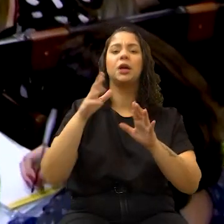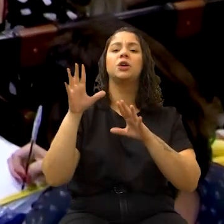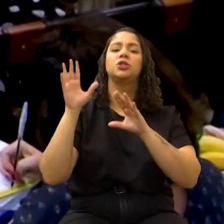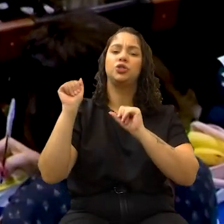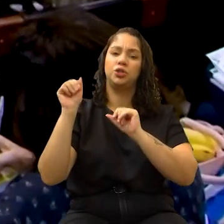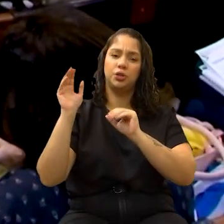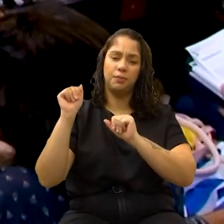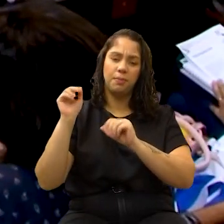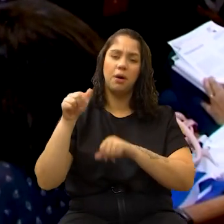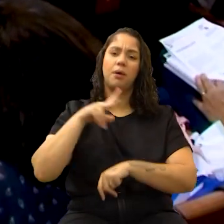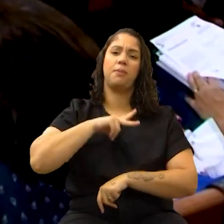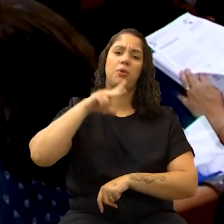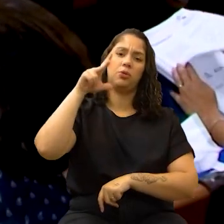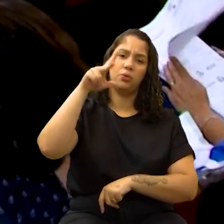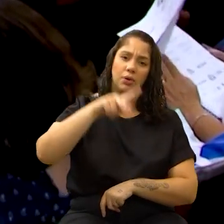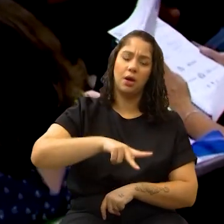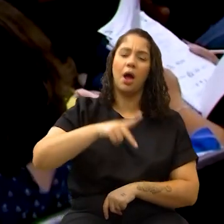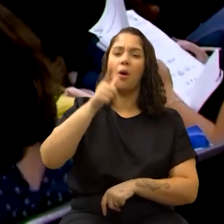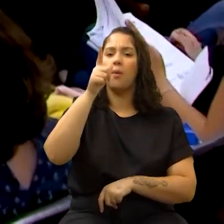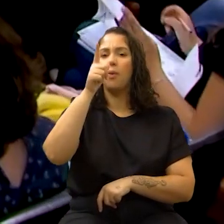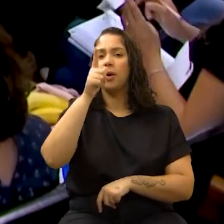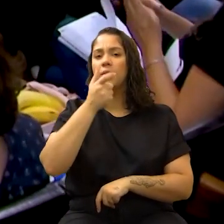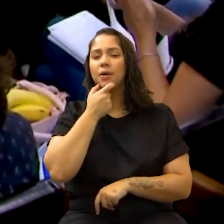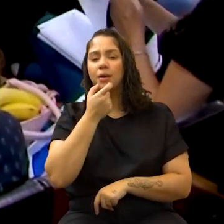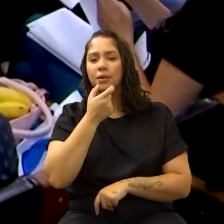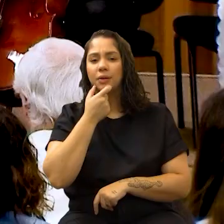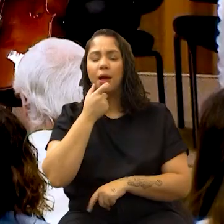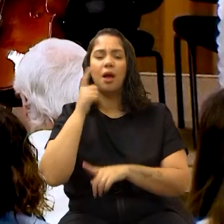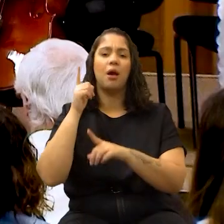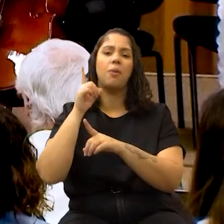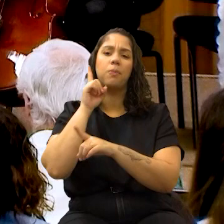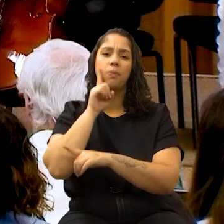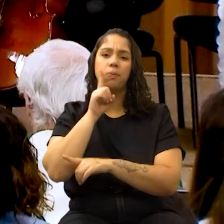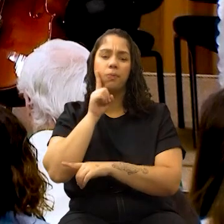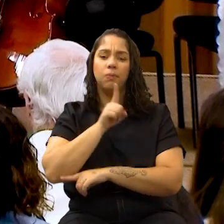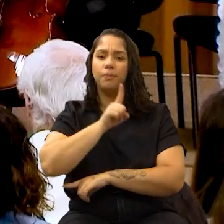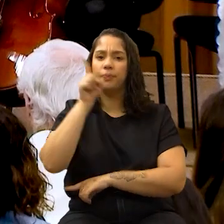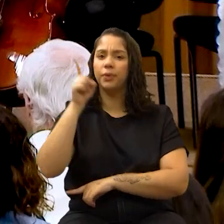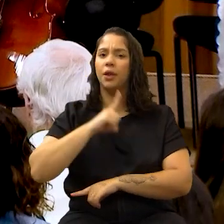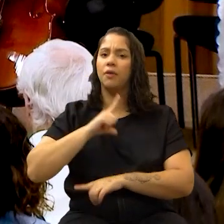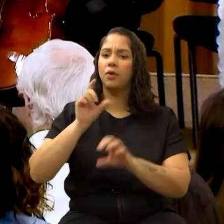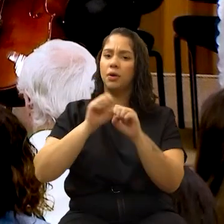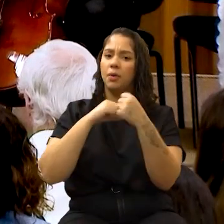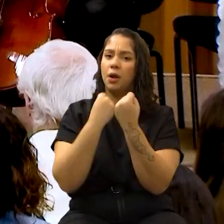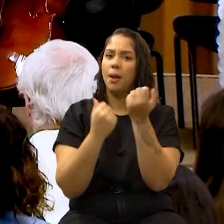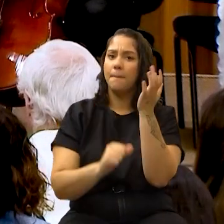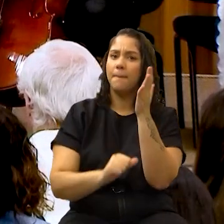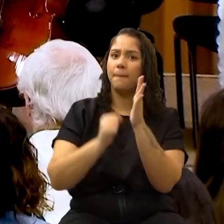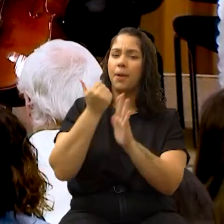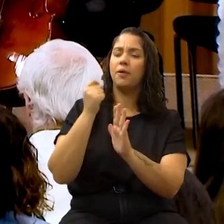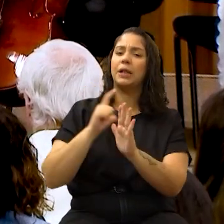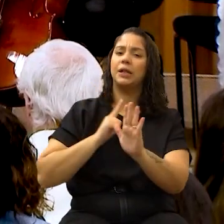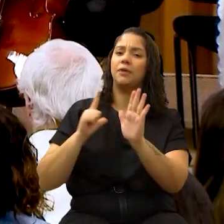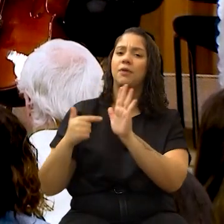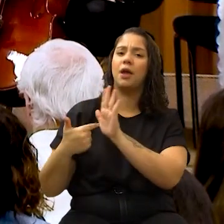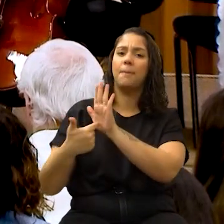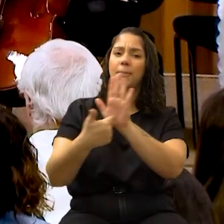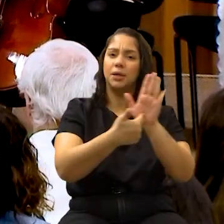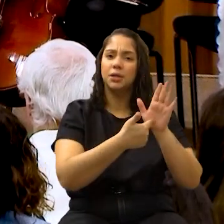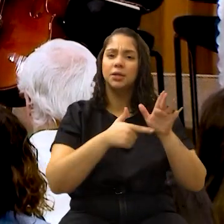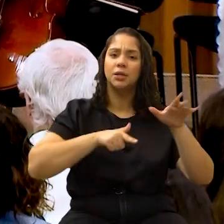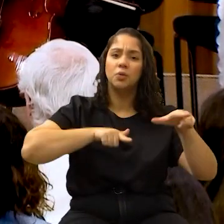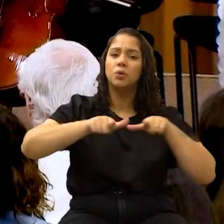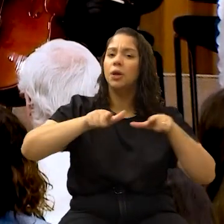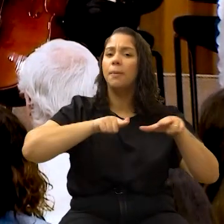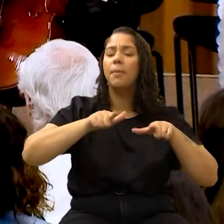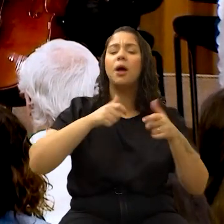Espanha, Portugal, Inglaterra e Estados Unidos, o simpósio, pela primeira vez, realizou a exposição